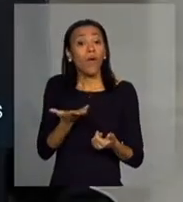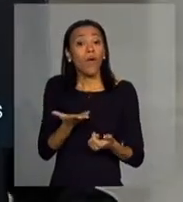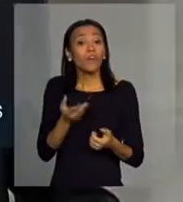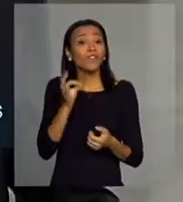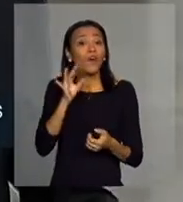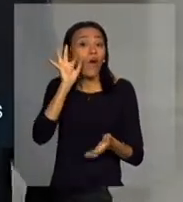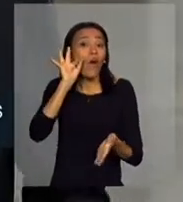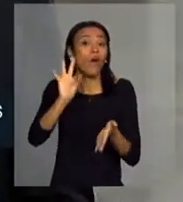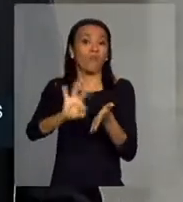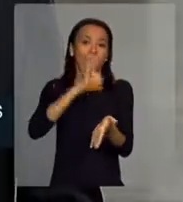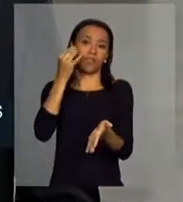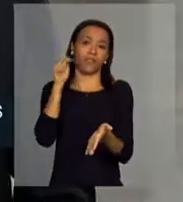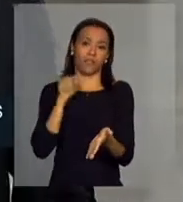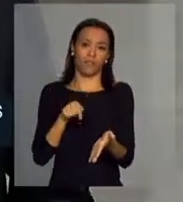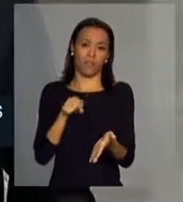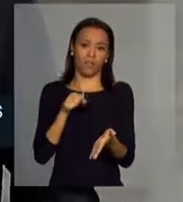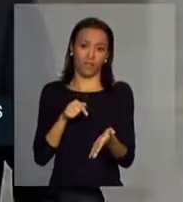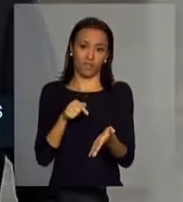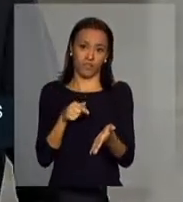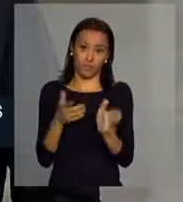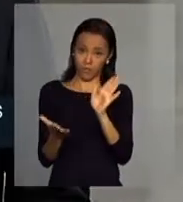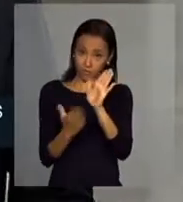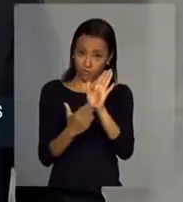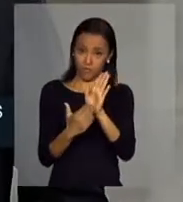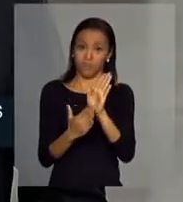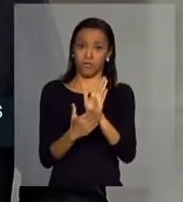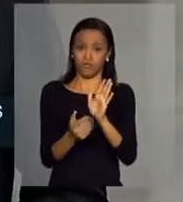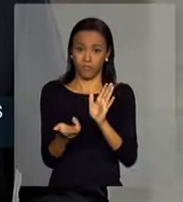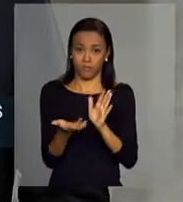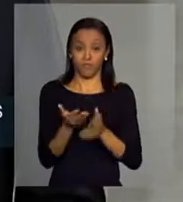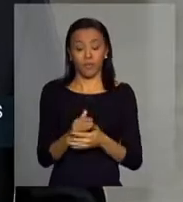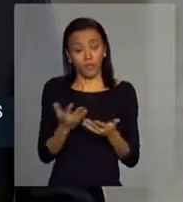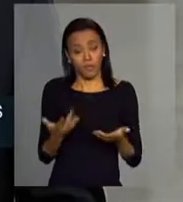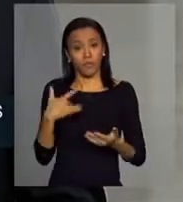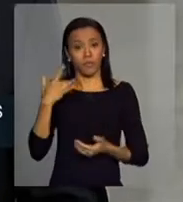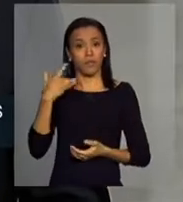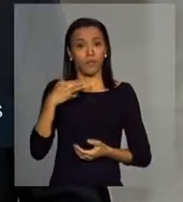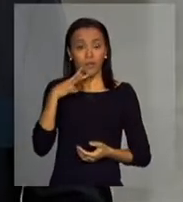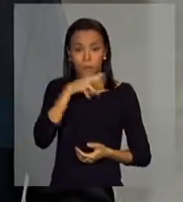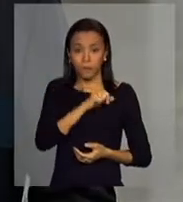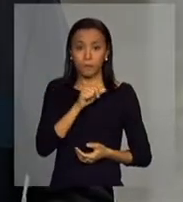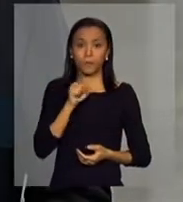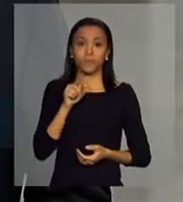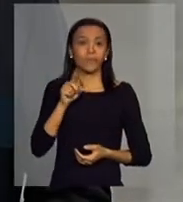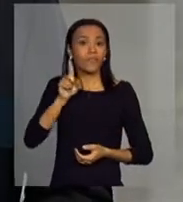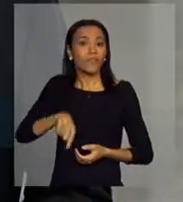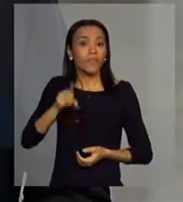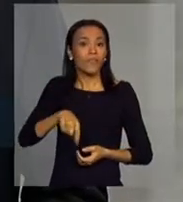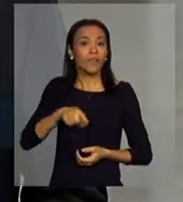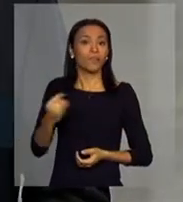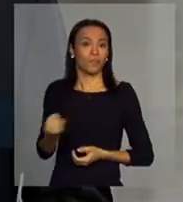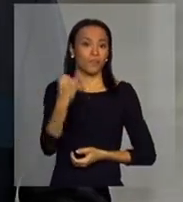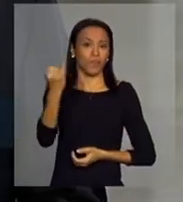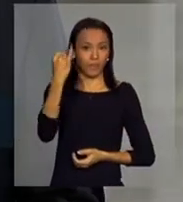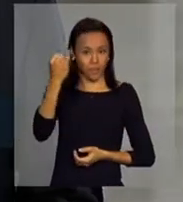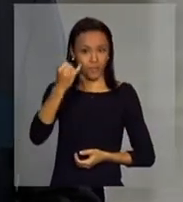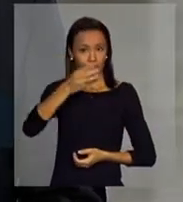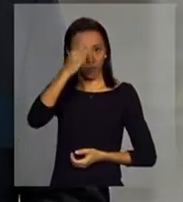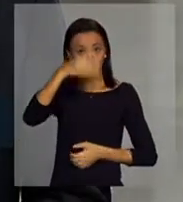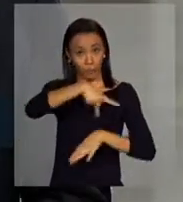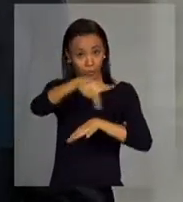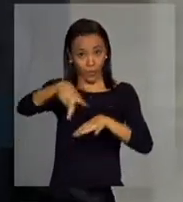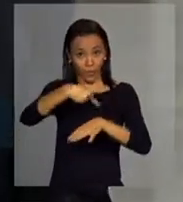consolidar isso através desta regulamentação. Então, eu acho que foi um ato importante, o país